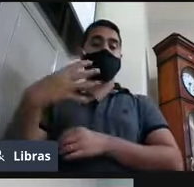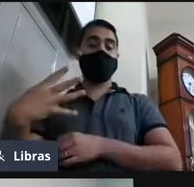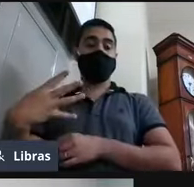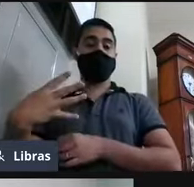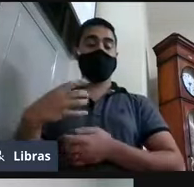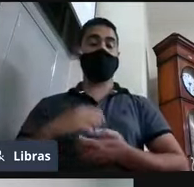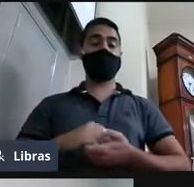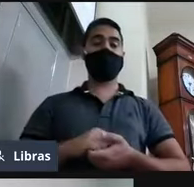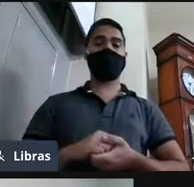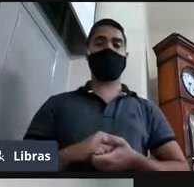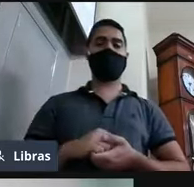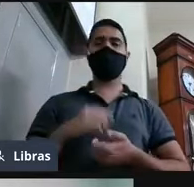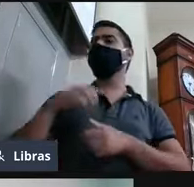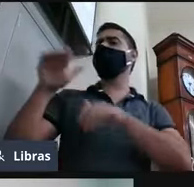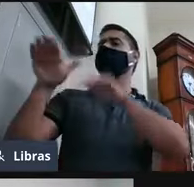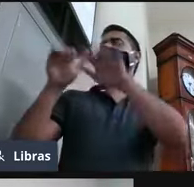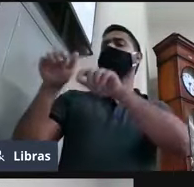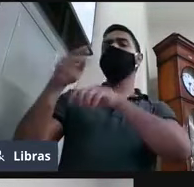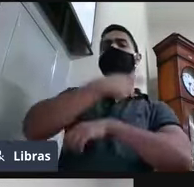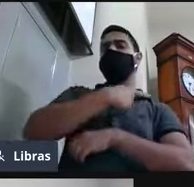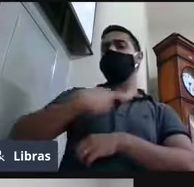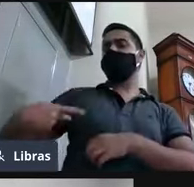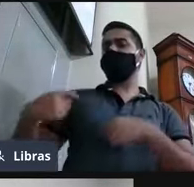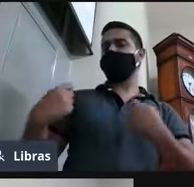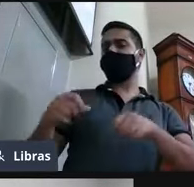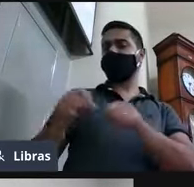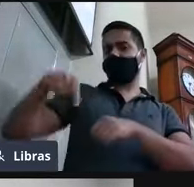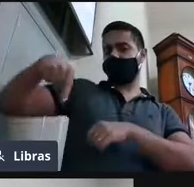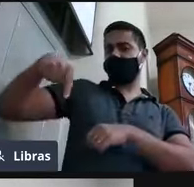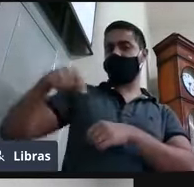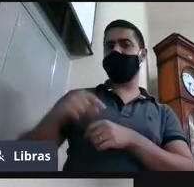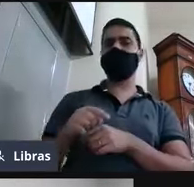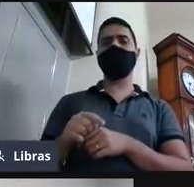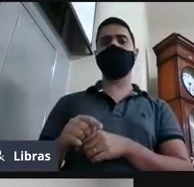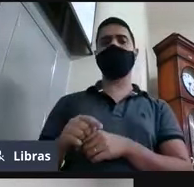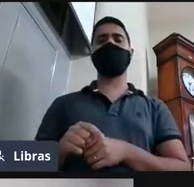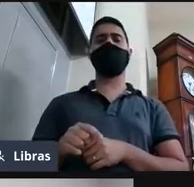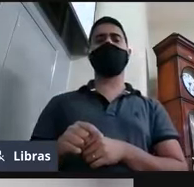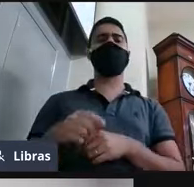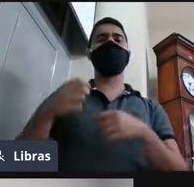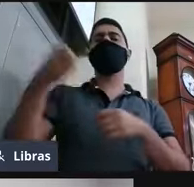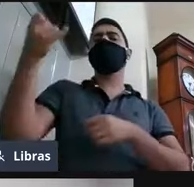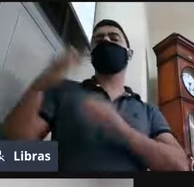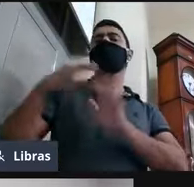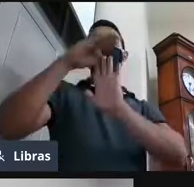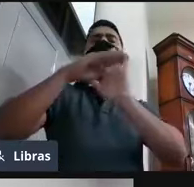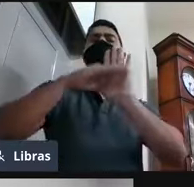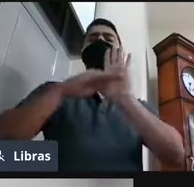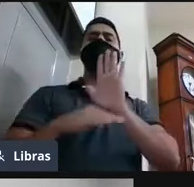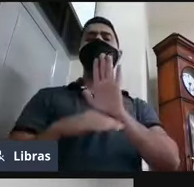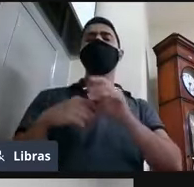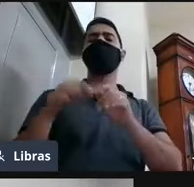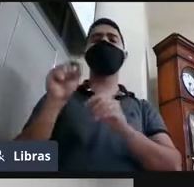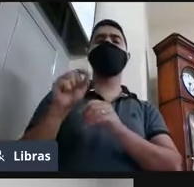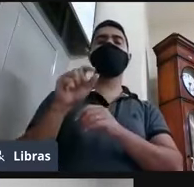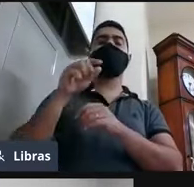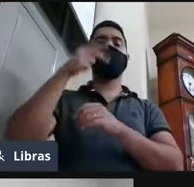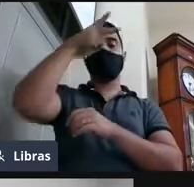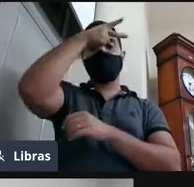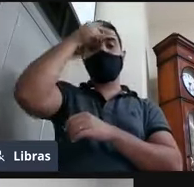004, tem a convocação que o presidente pediu para que fosse presencial, sobre o exame de contas do chefe do Poder Executivo, Luiz